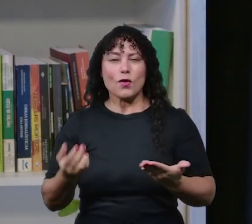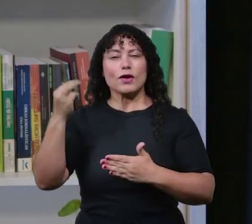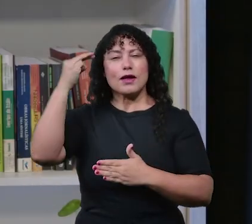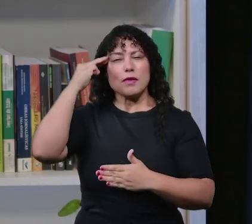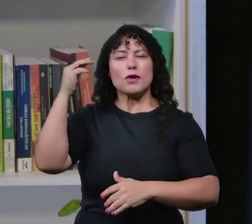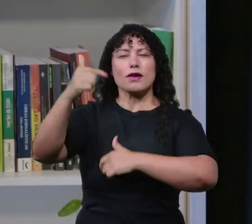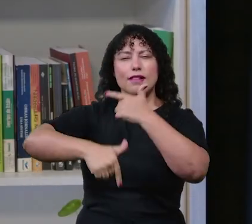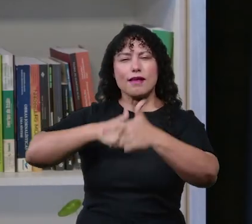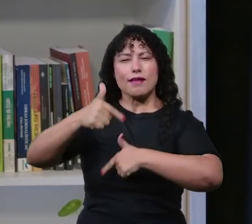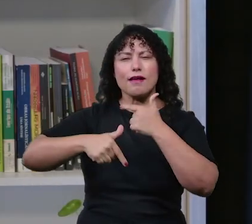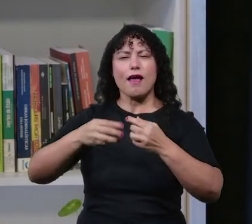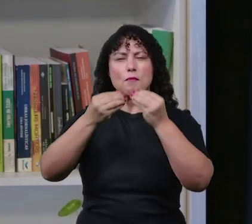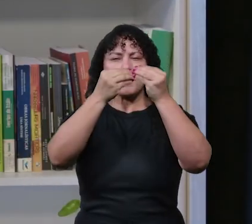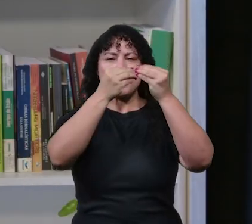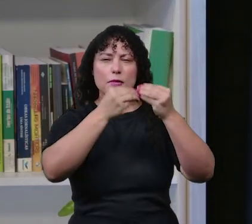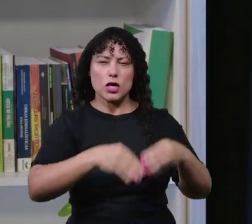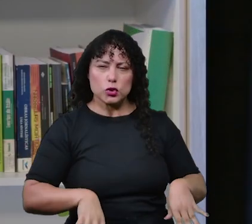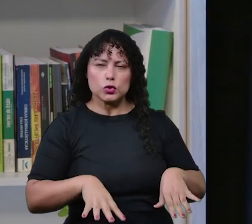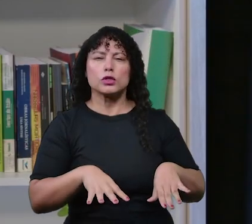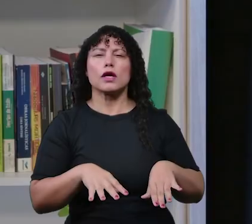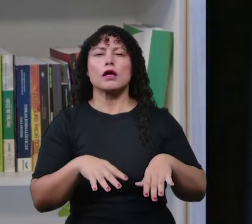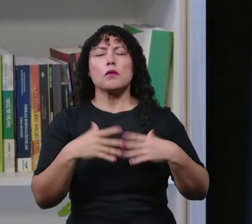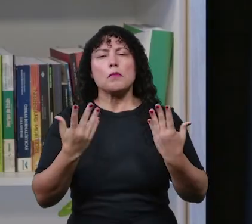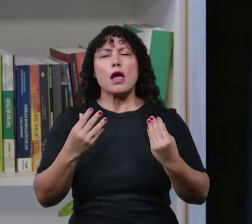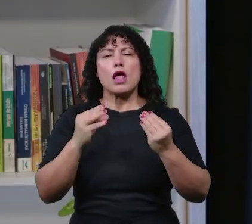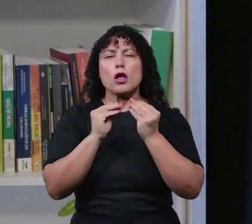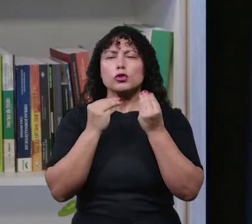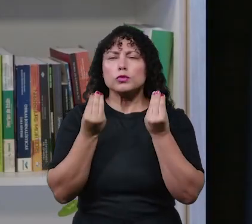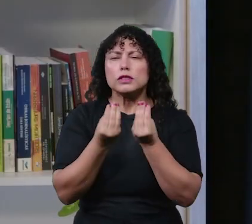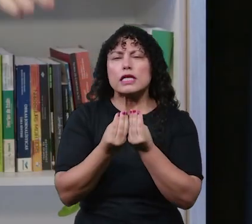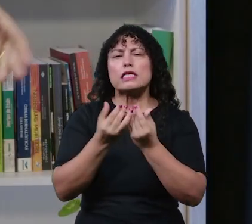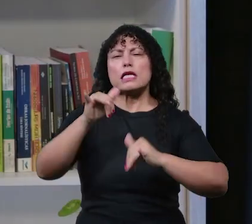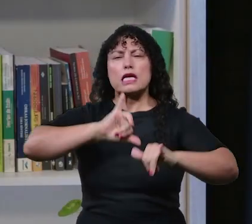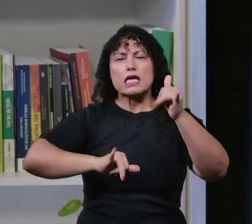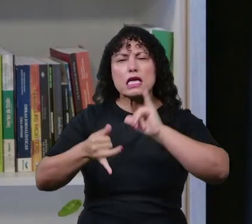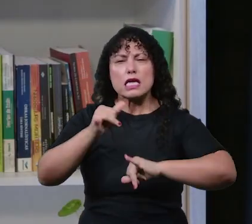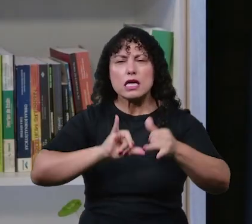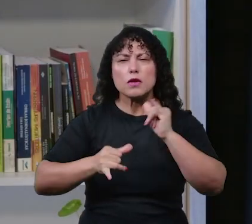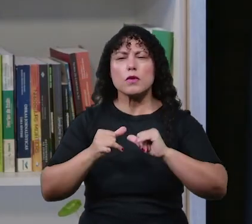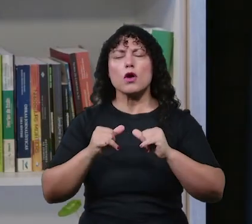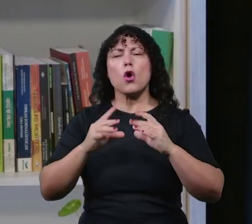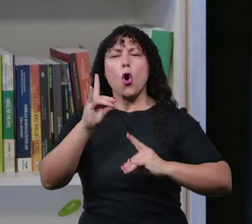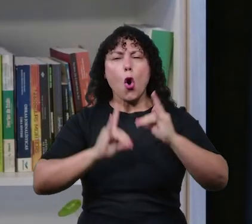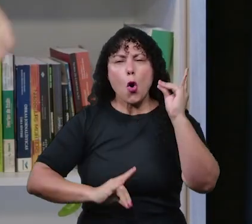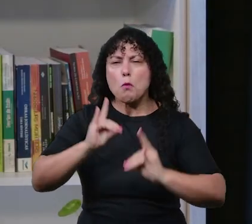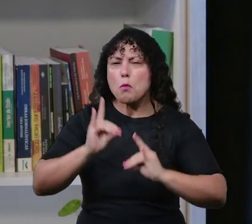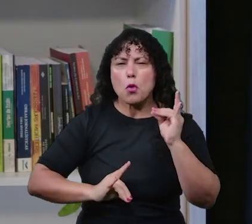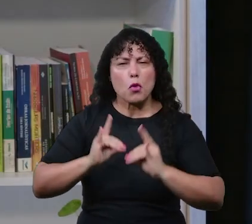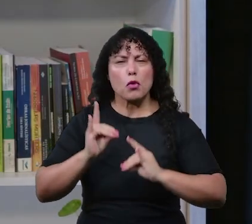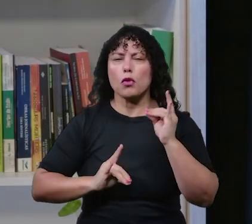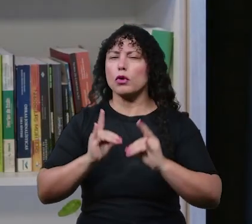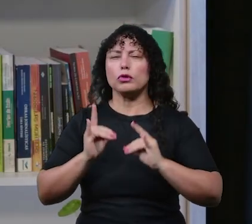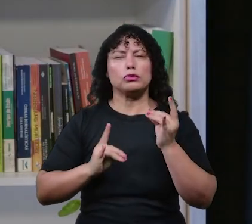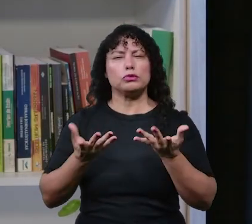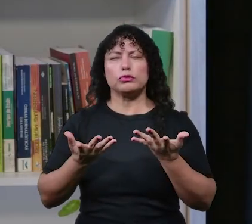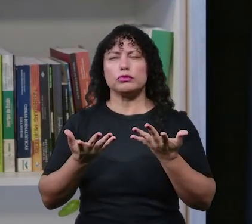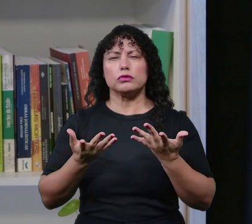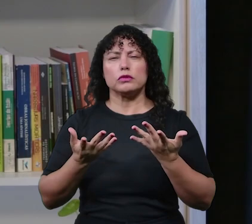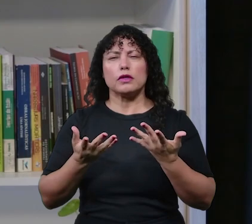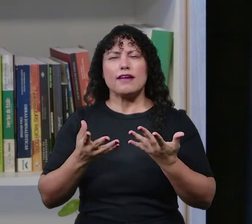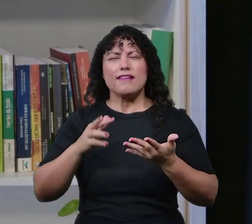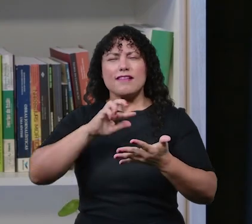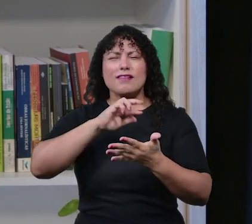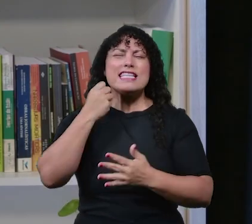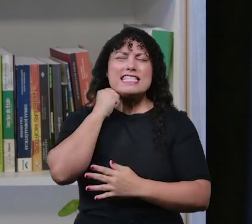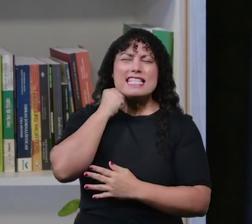Então, quando a memória de trabalho é prejudicada, seja por uma substância química, seja por um hormônio, seja por